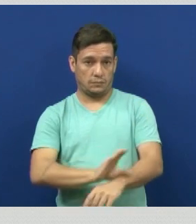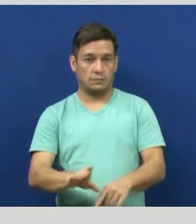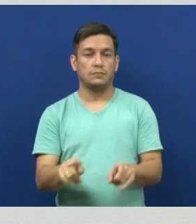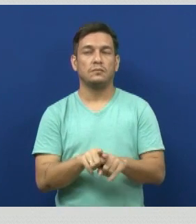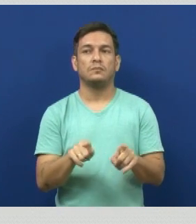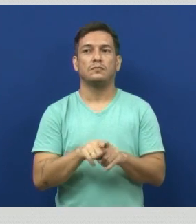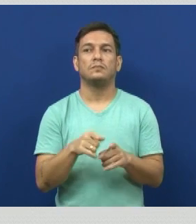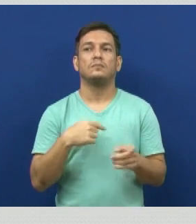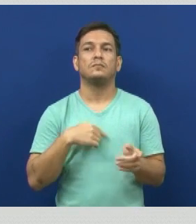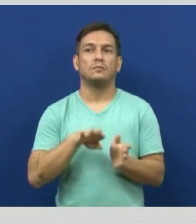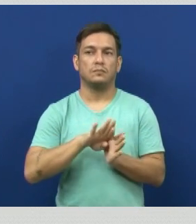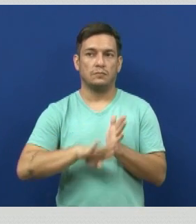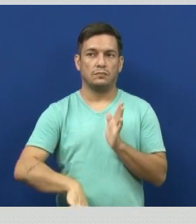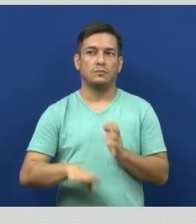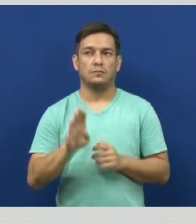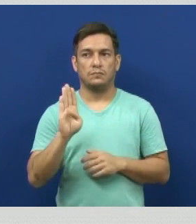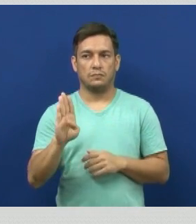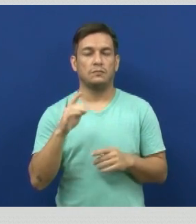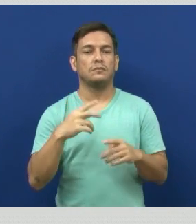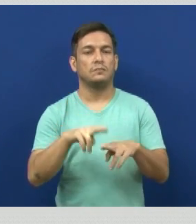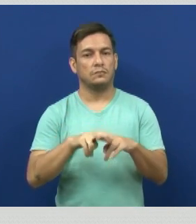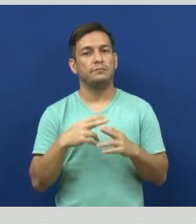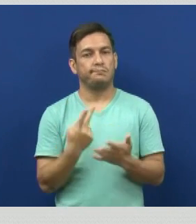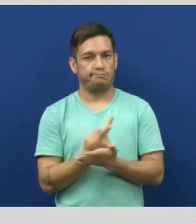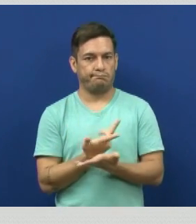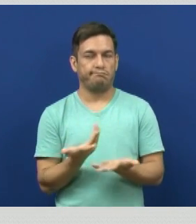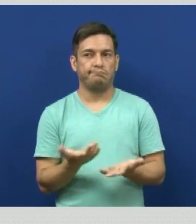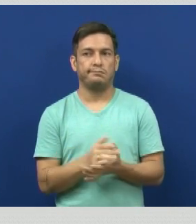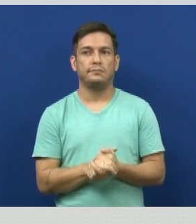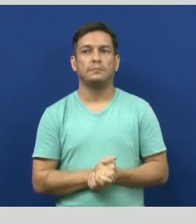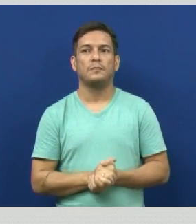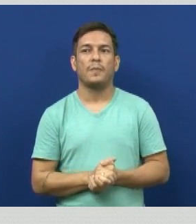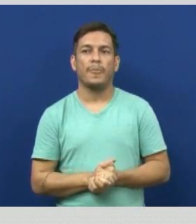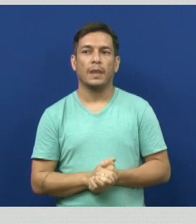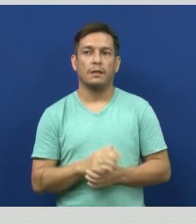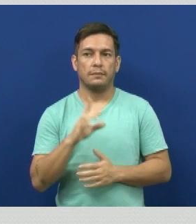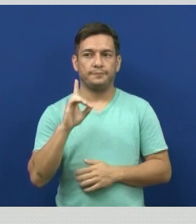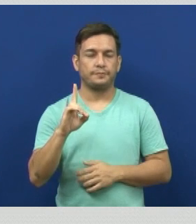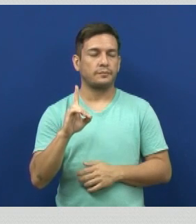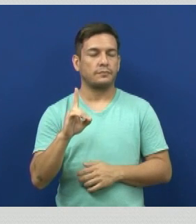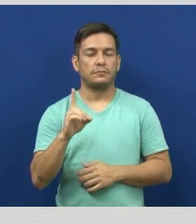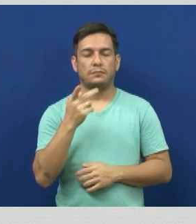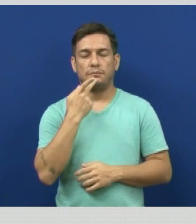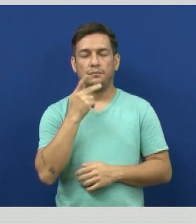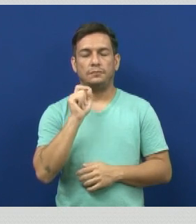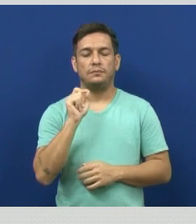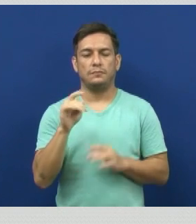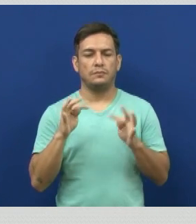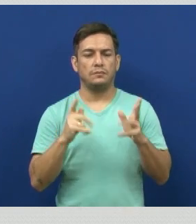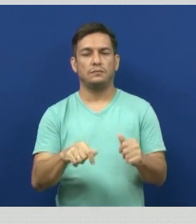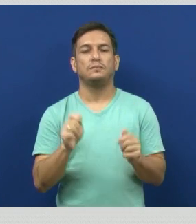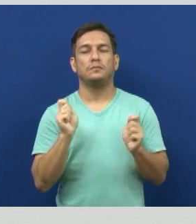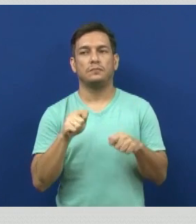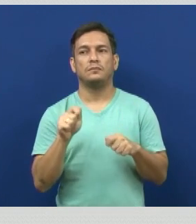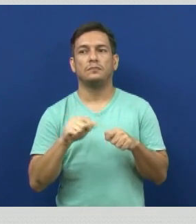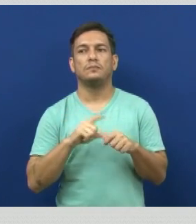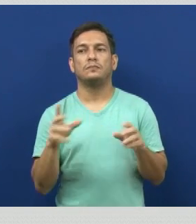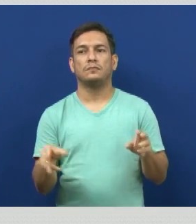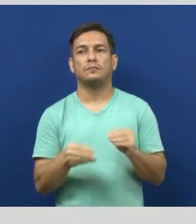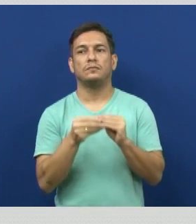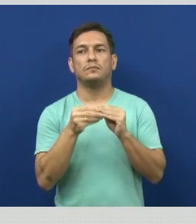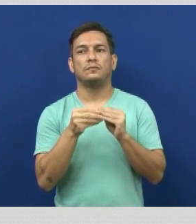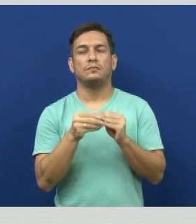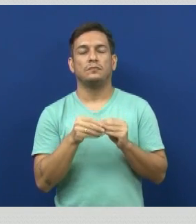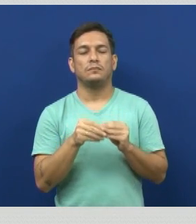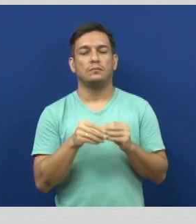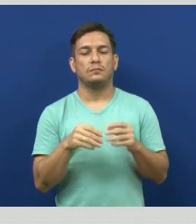fora da alternativa B. Por isso ela está errada. E a D diz que é aquilo que pode ser contemplado